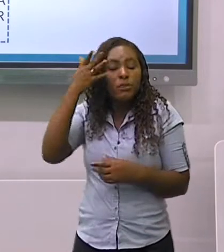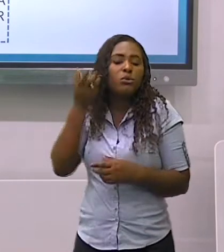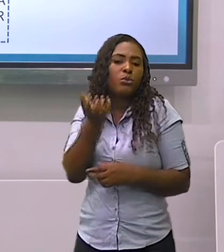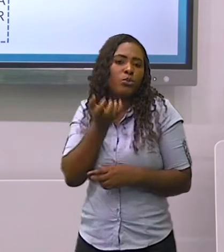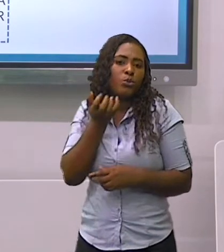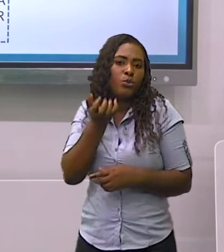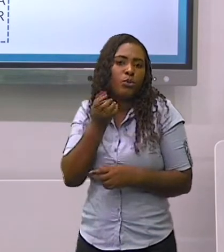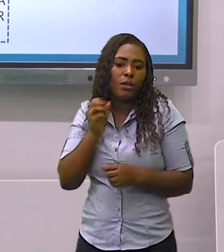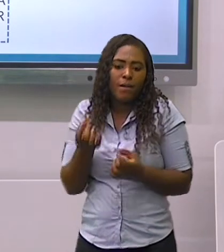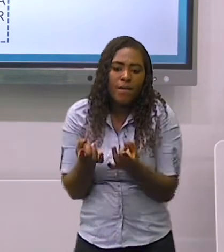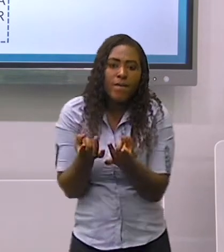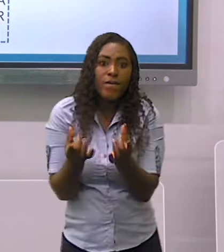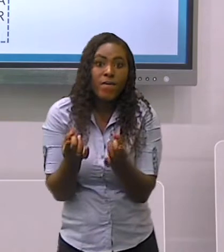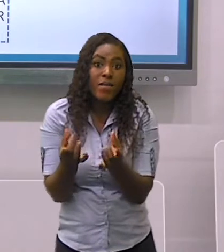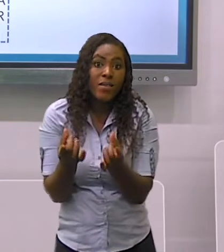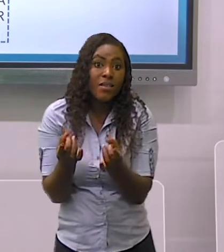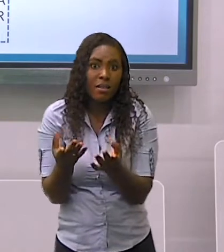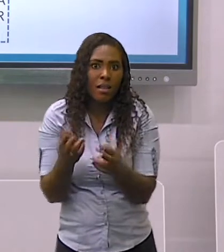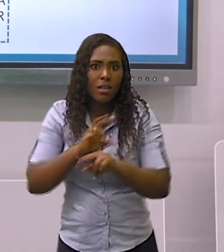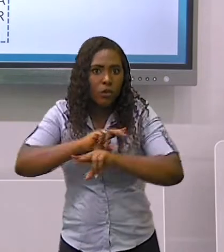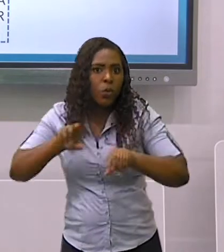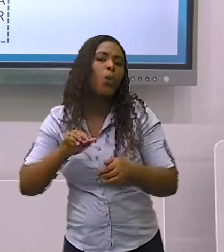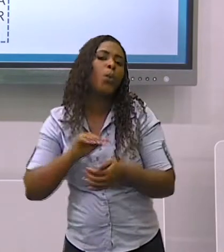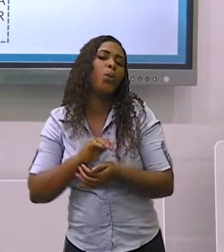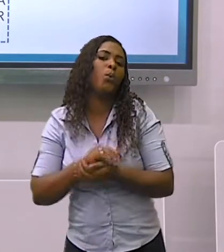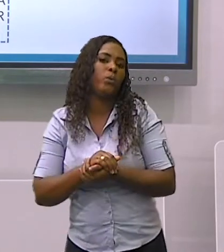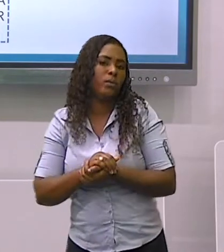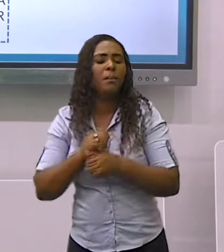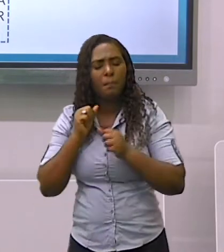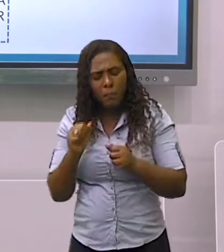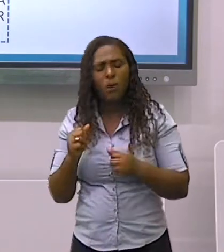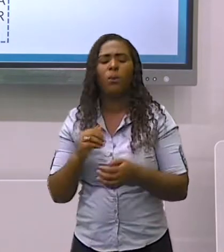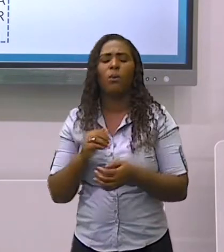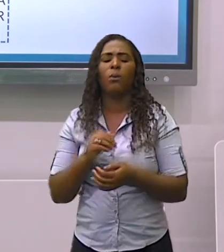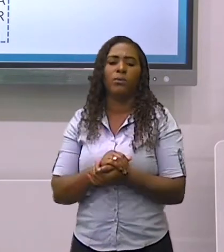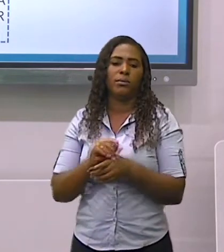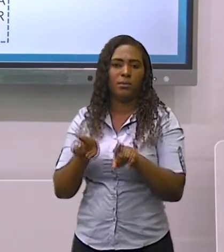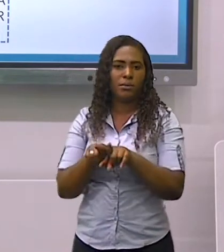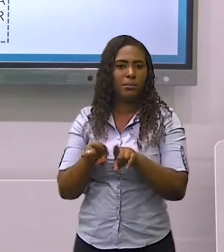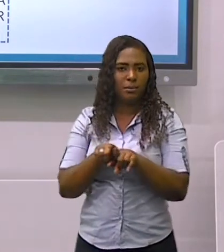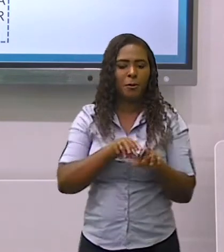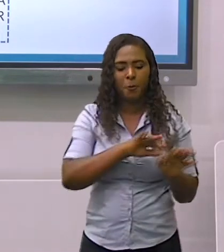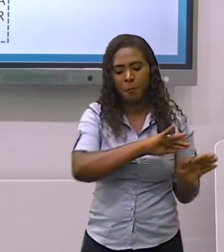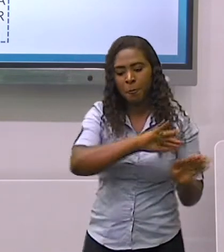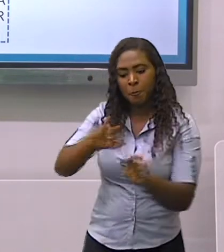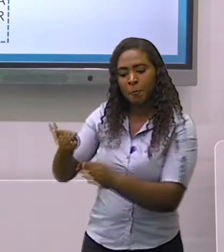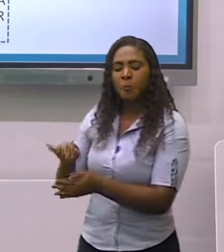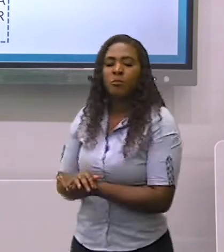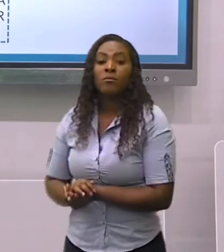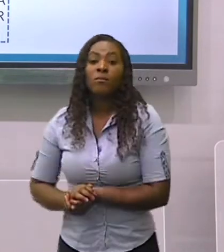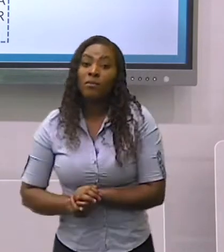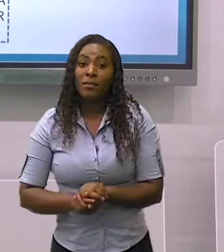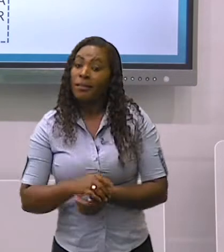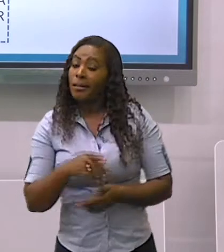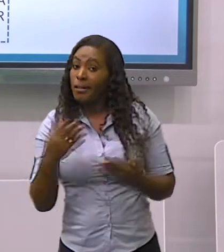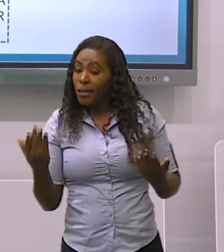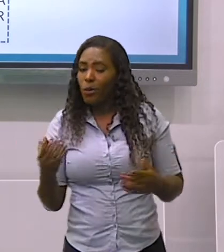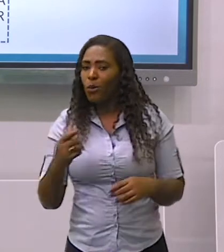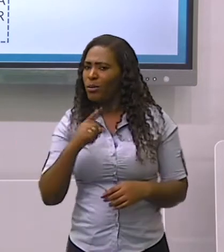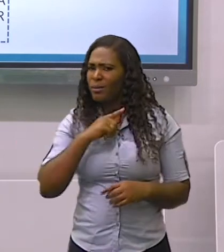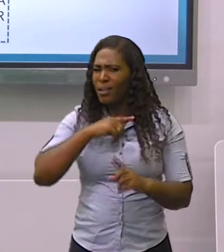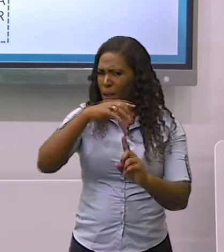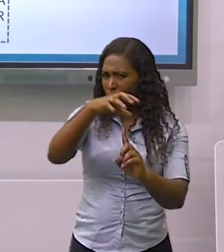da prestação de serviços nestes ambientes. Além da praça do seu bairro, essa